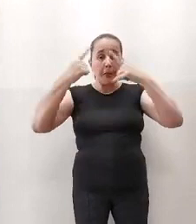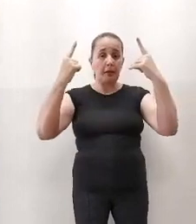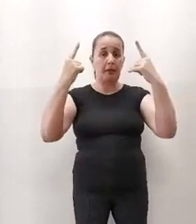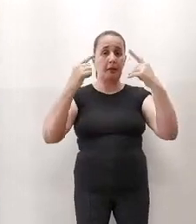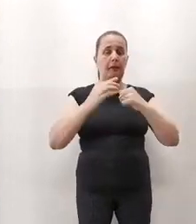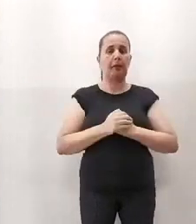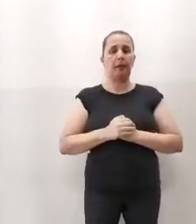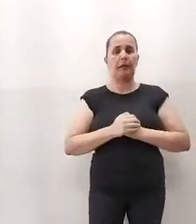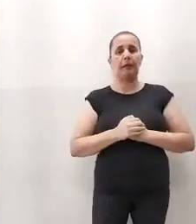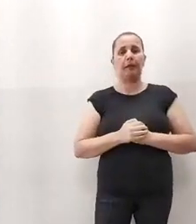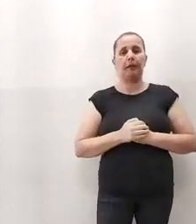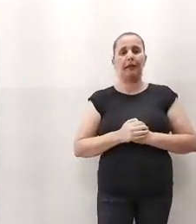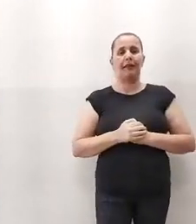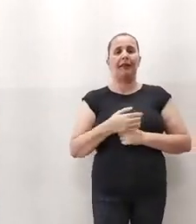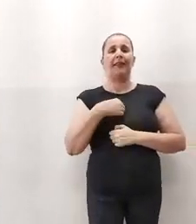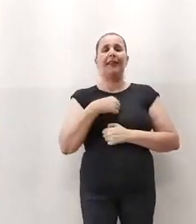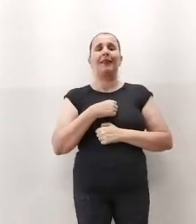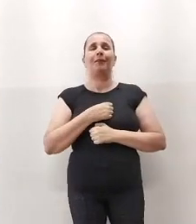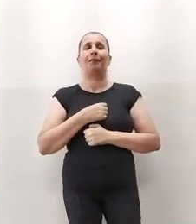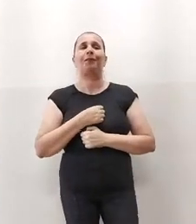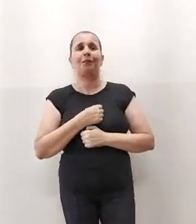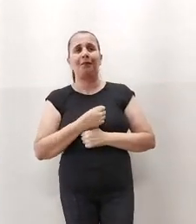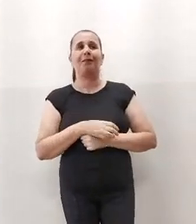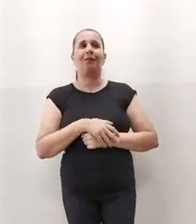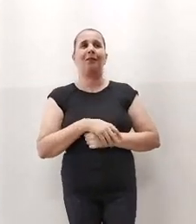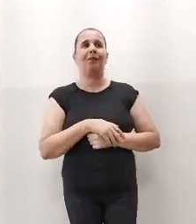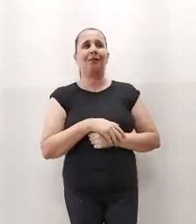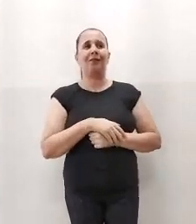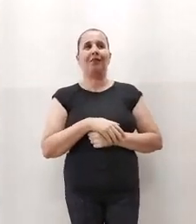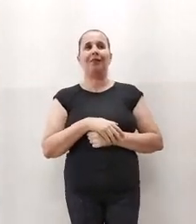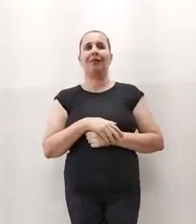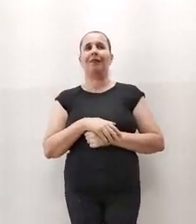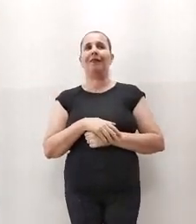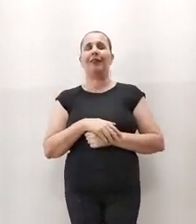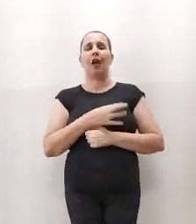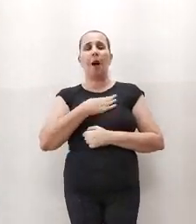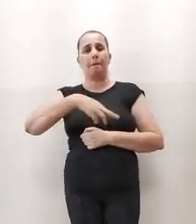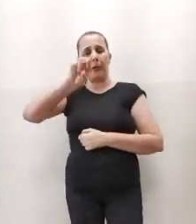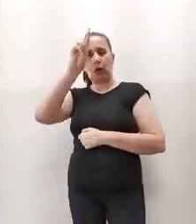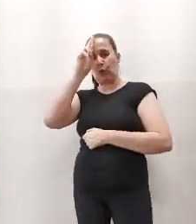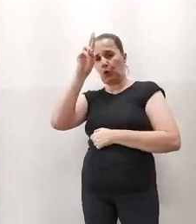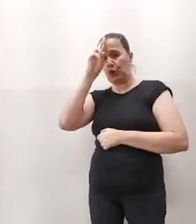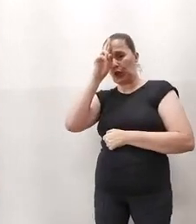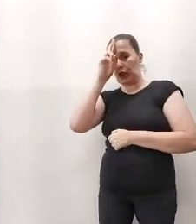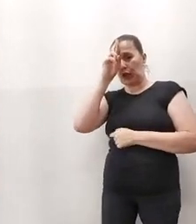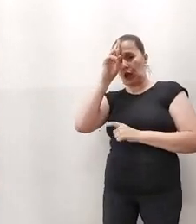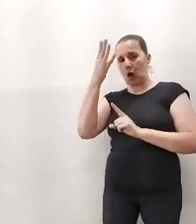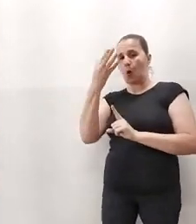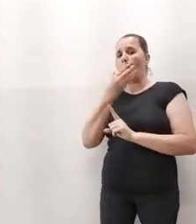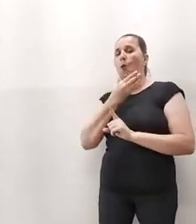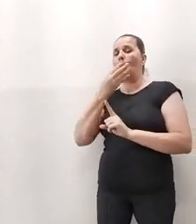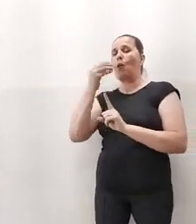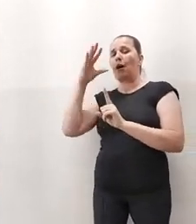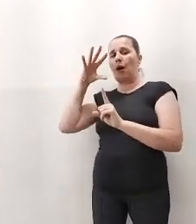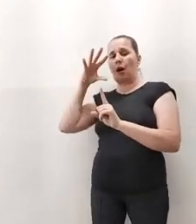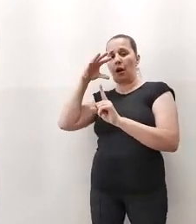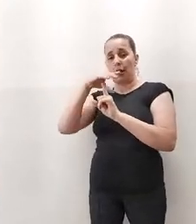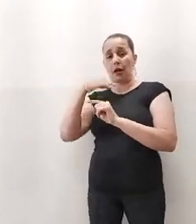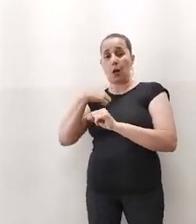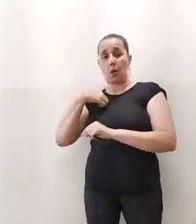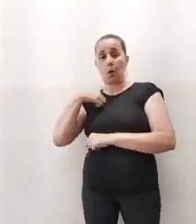Mas, Atos 26, 13, olha o que acontece. Ao meio-dia, ó rei, indo